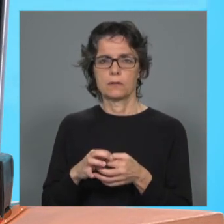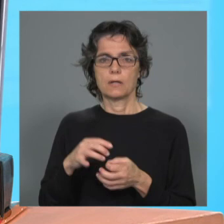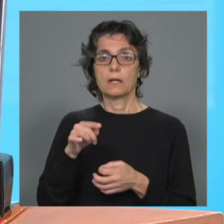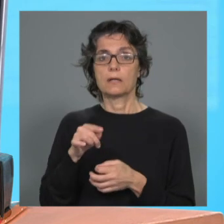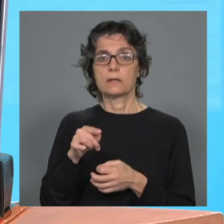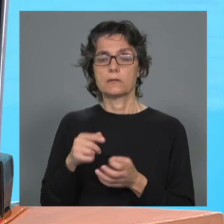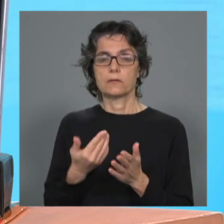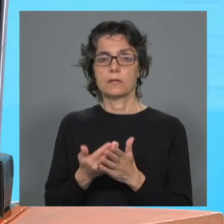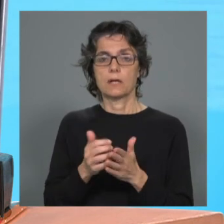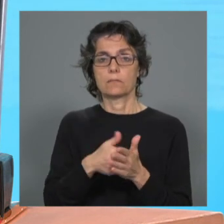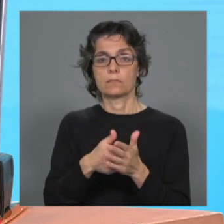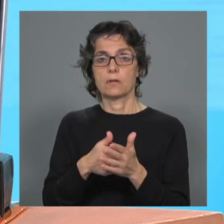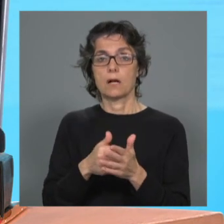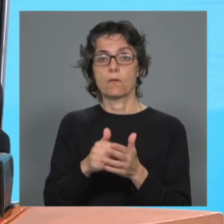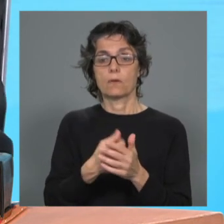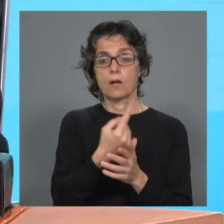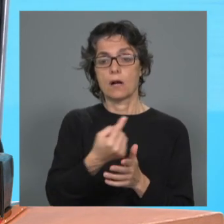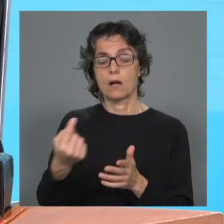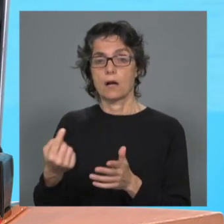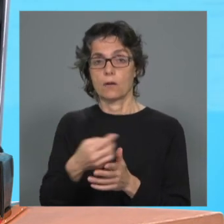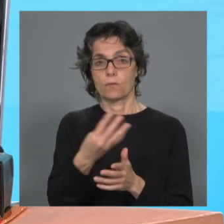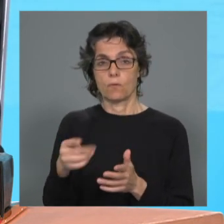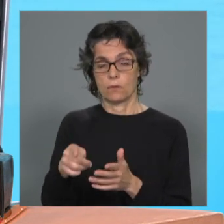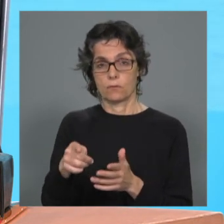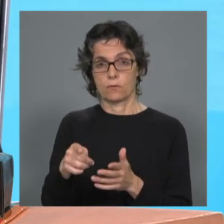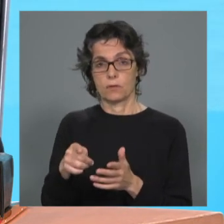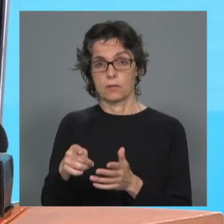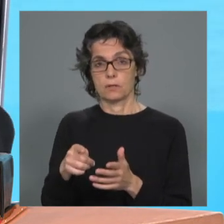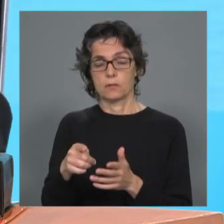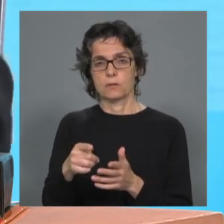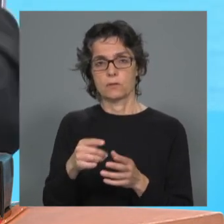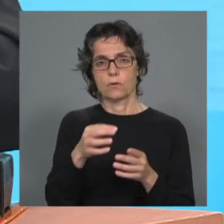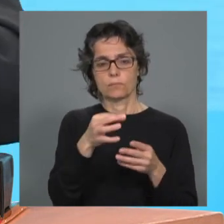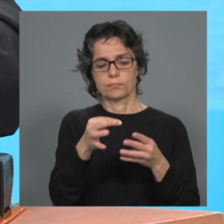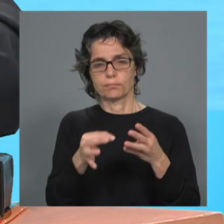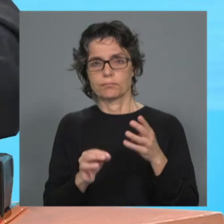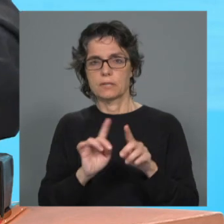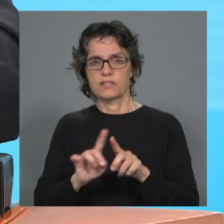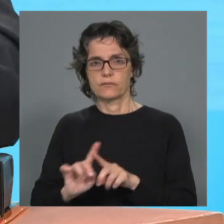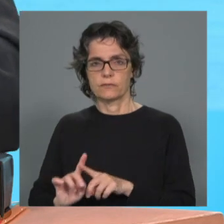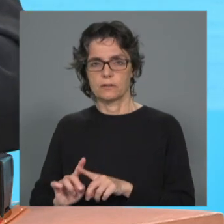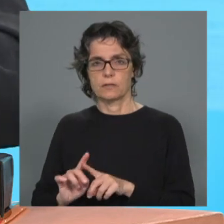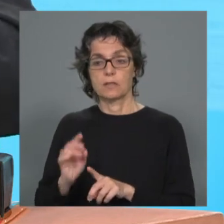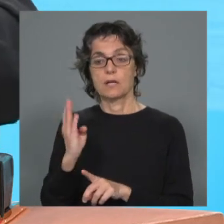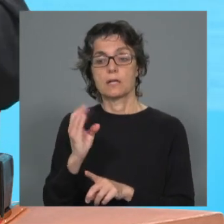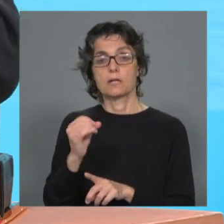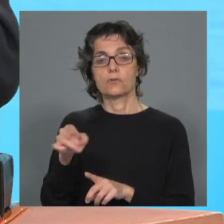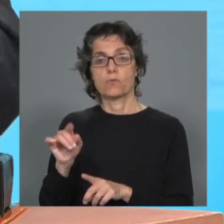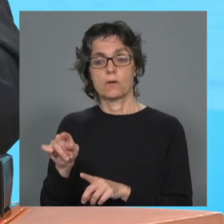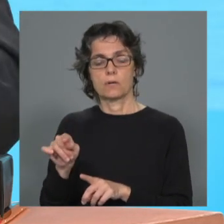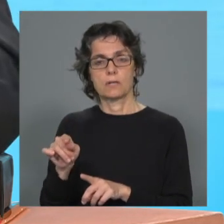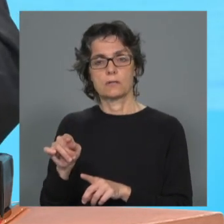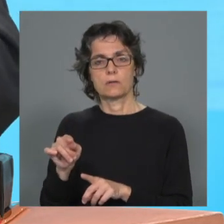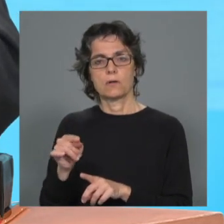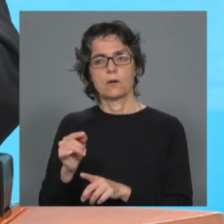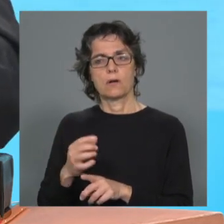cada um dos evangelistas em si. Em João, esse traço comunitário provavelmente é um bocadinho mais